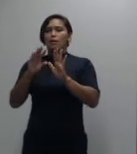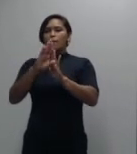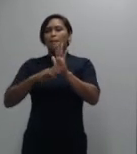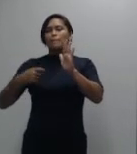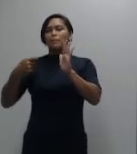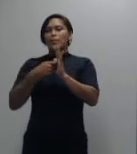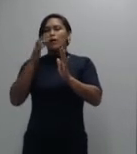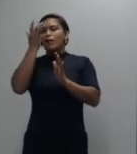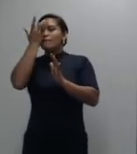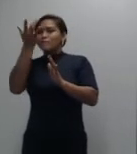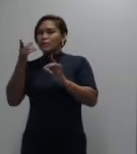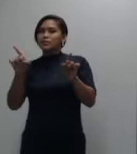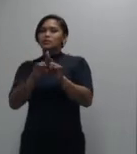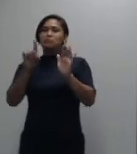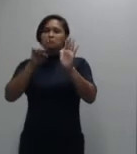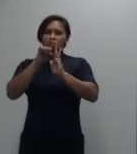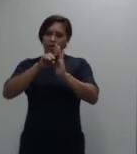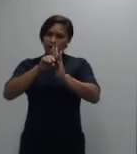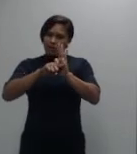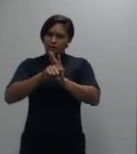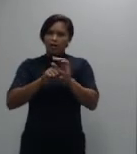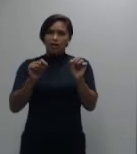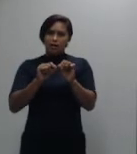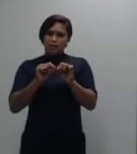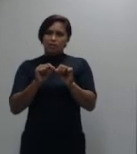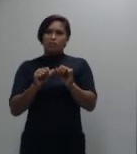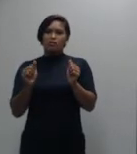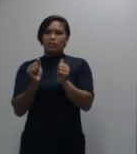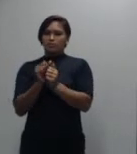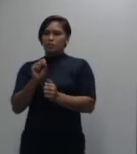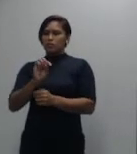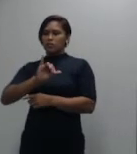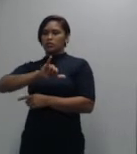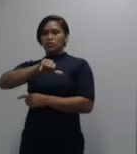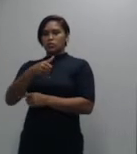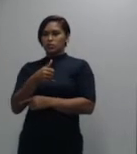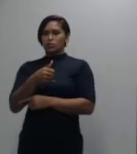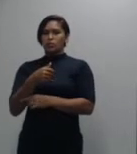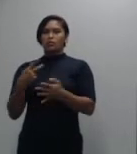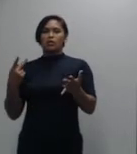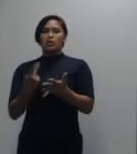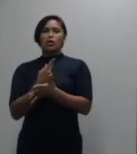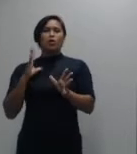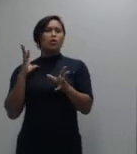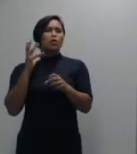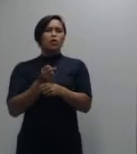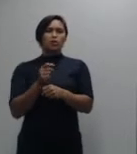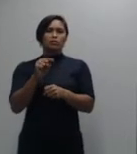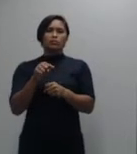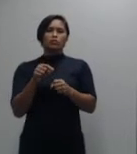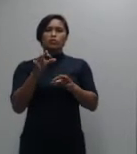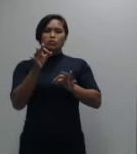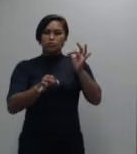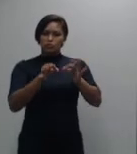facilitar justamente análise a ser realizada pelo STJ o fato concreto é no julgamento dos embargos declaração